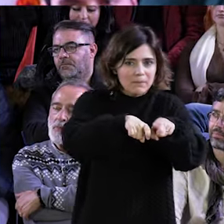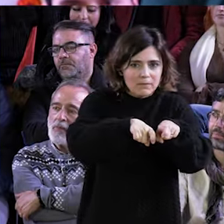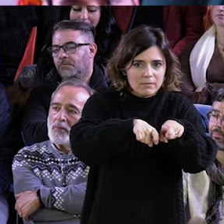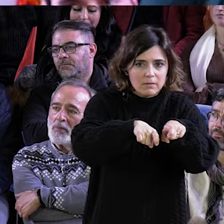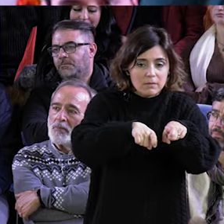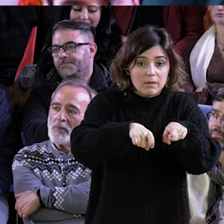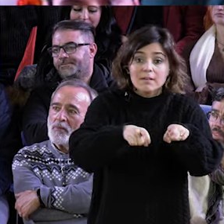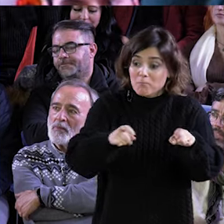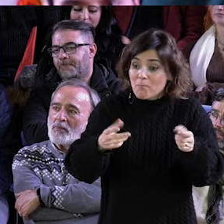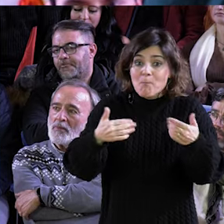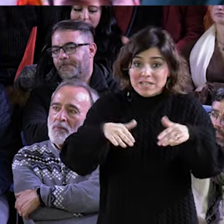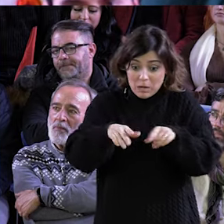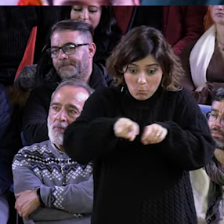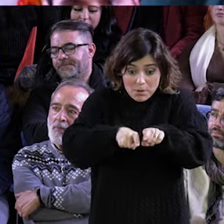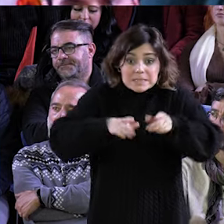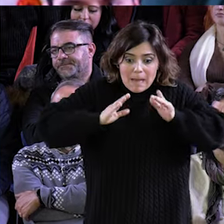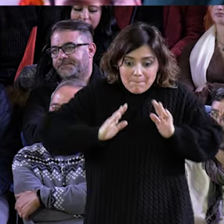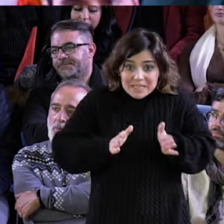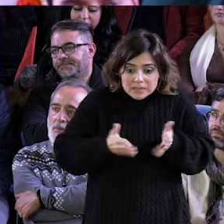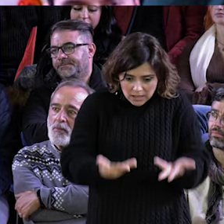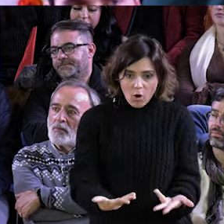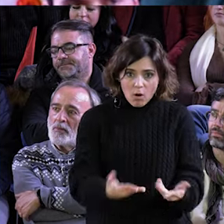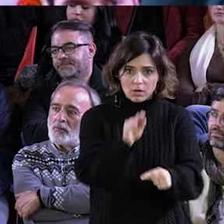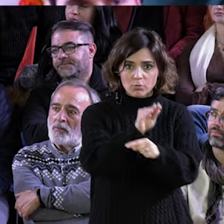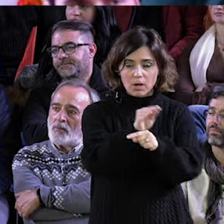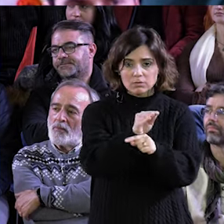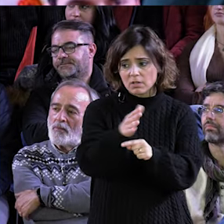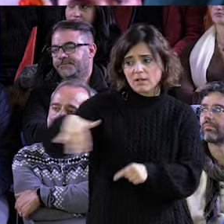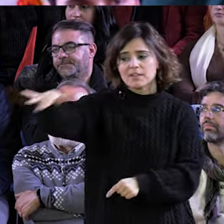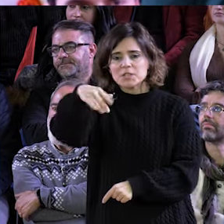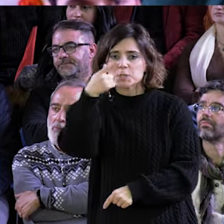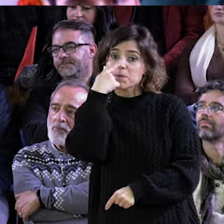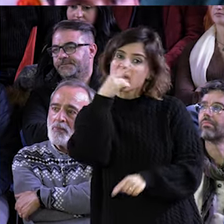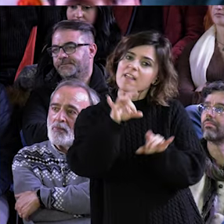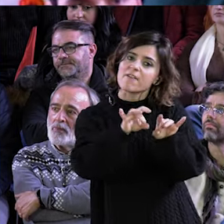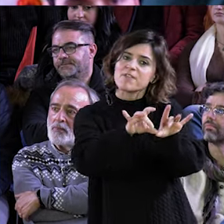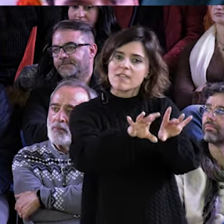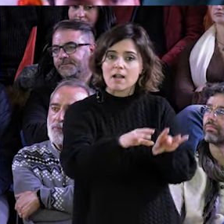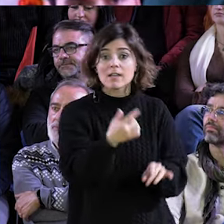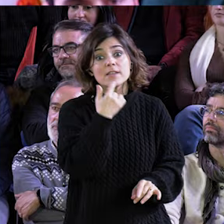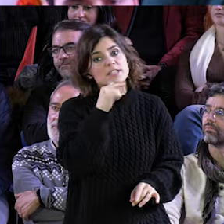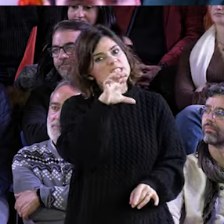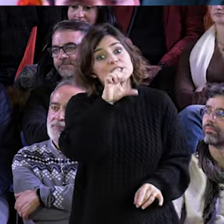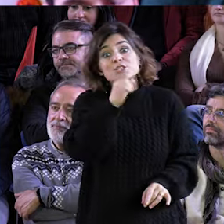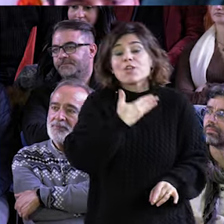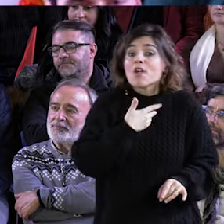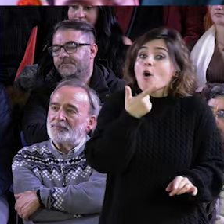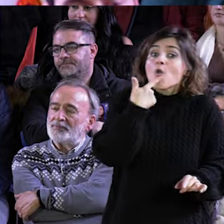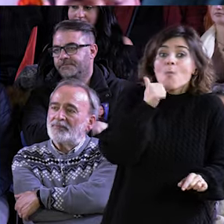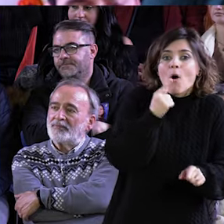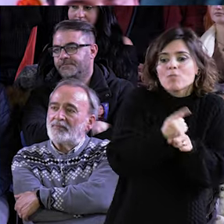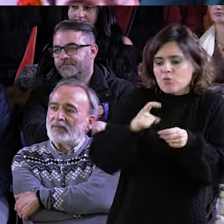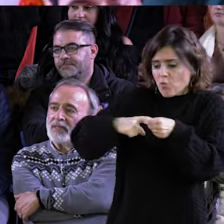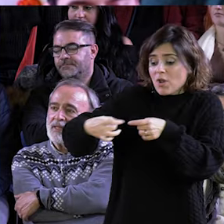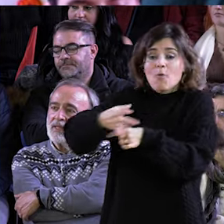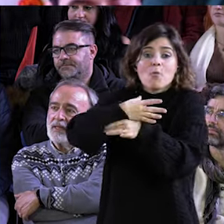mesmo precisa, preferem evitá-la. E dizem que a Caixa Geral de Depósitos não pode fazer isto porque a União Europeia não deixa. É falso.